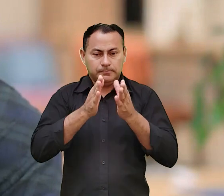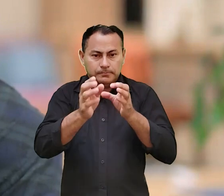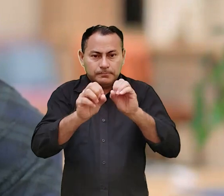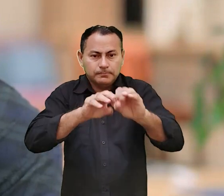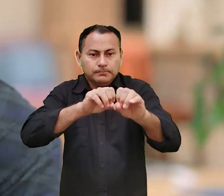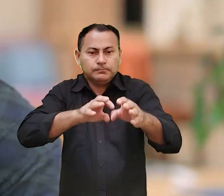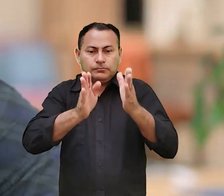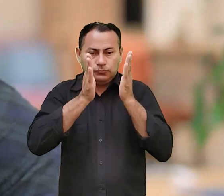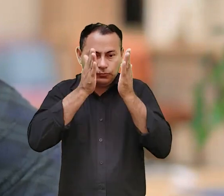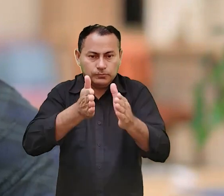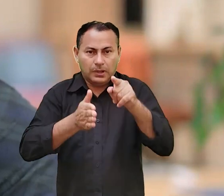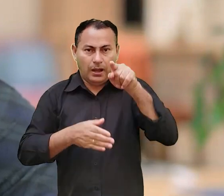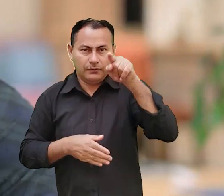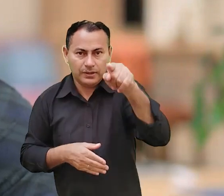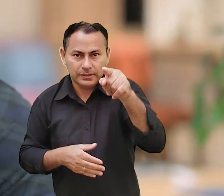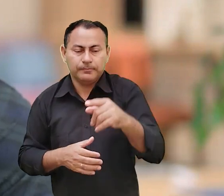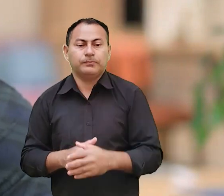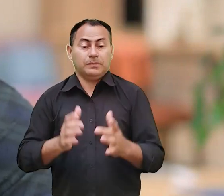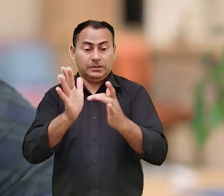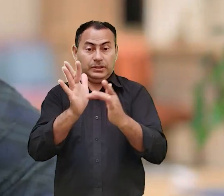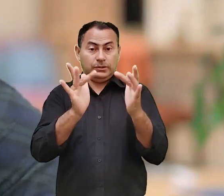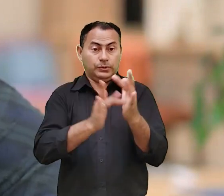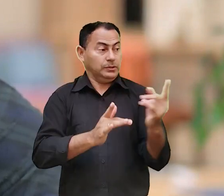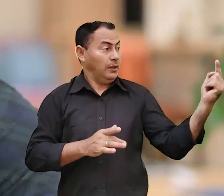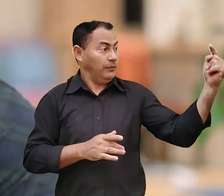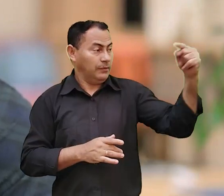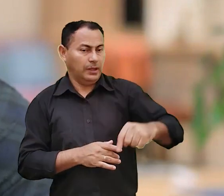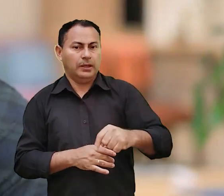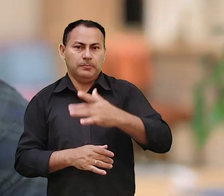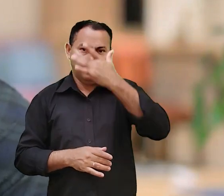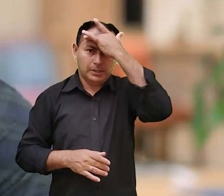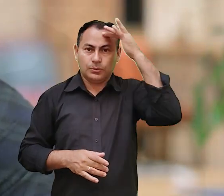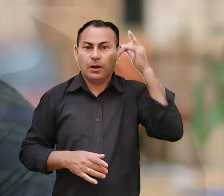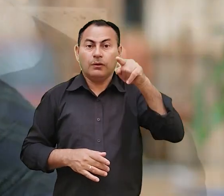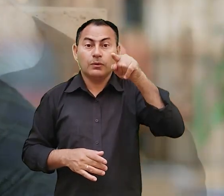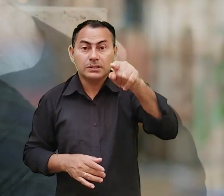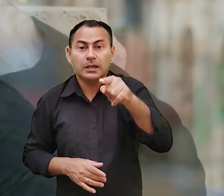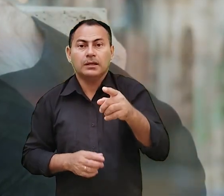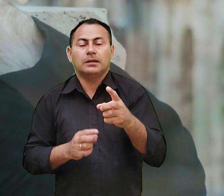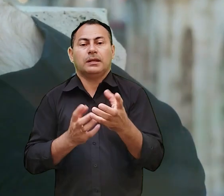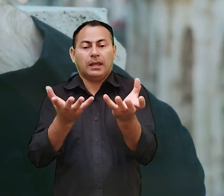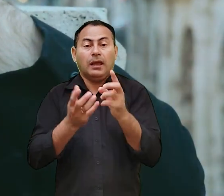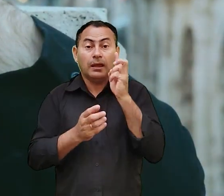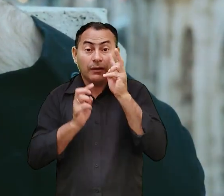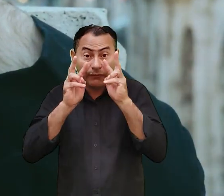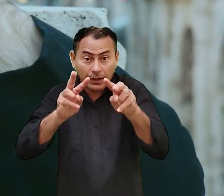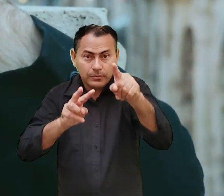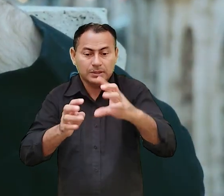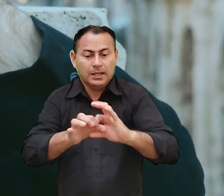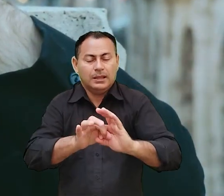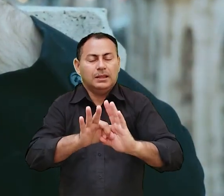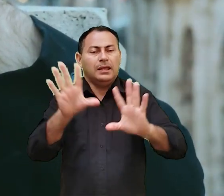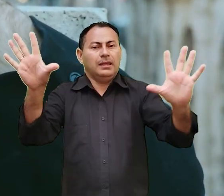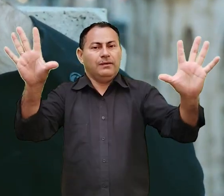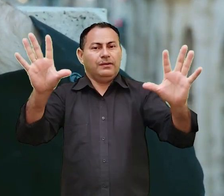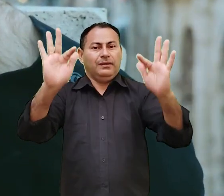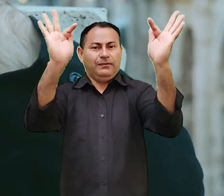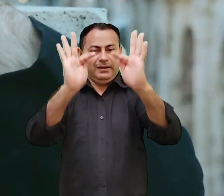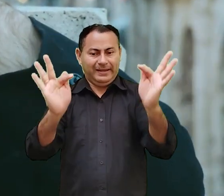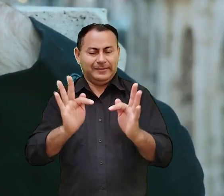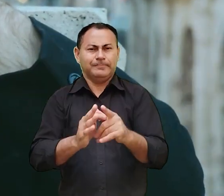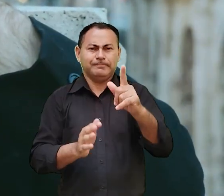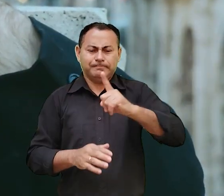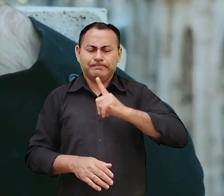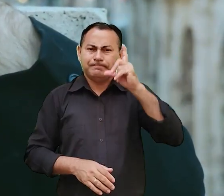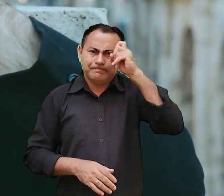são dirigidos a você. Ele veio para pessoas como você, porque ele quer ver você livre. Se